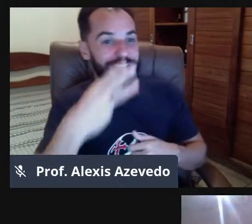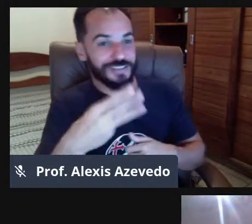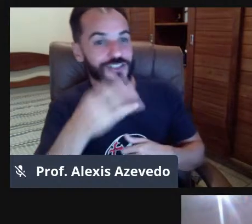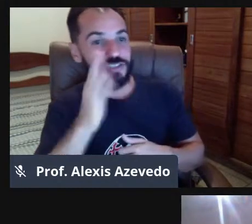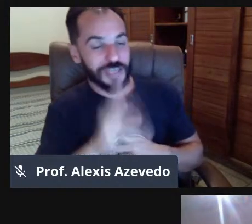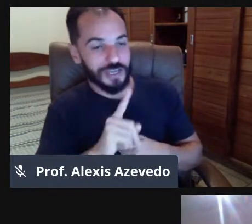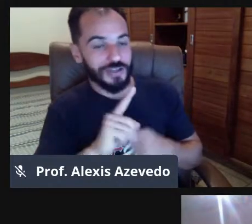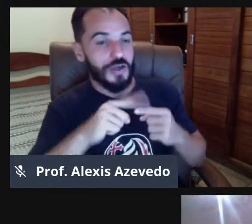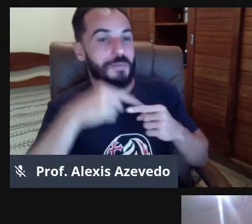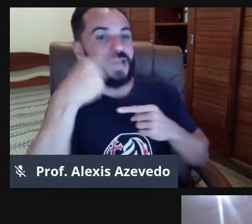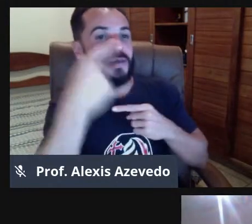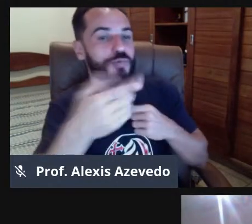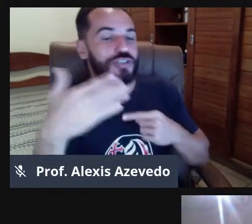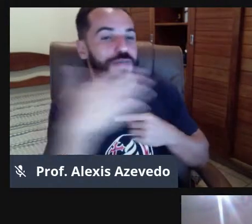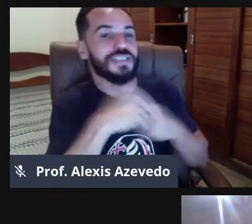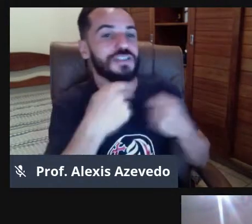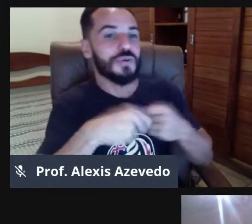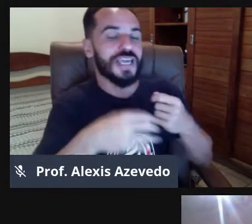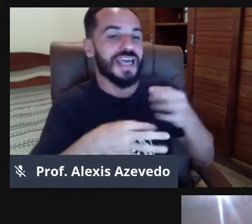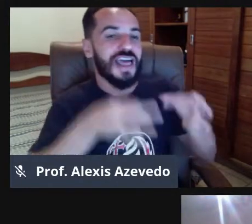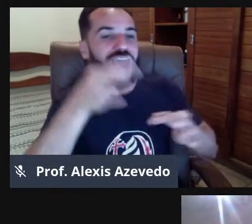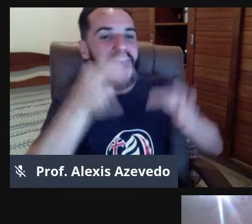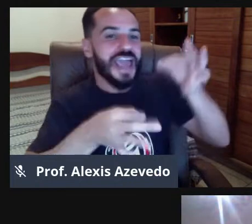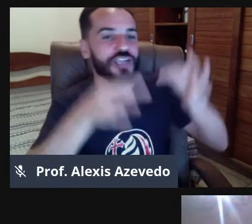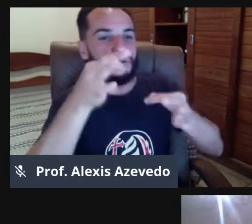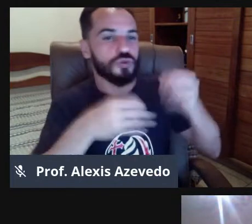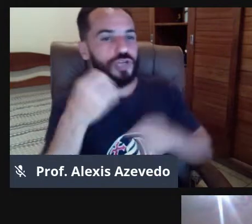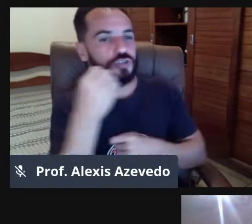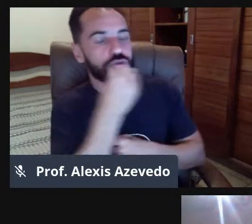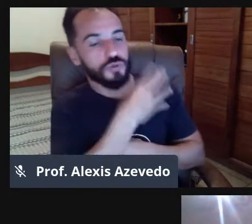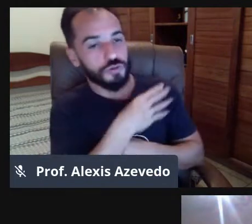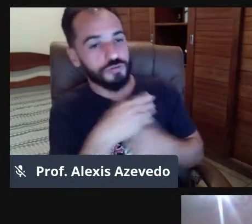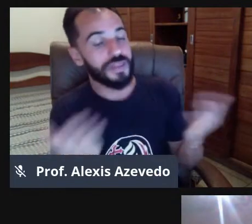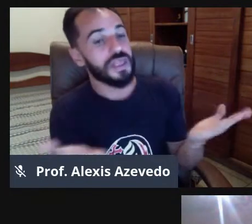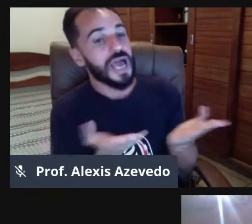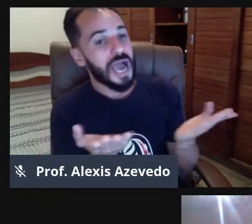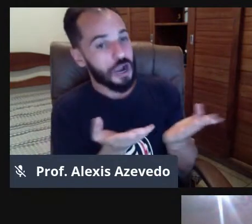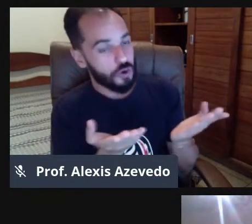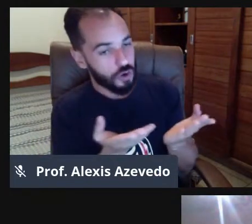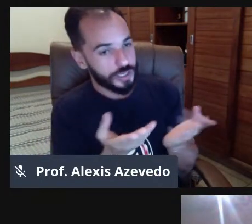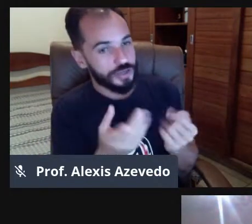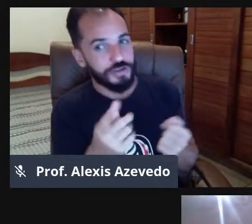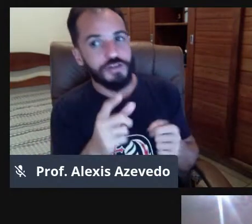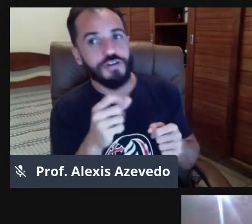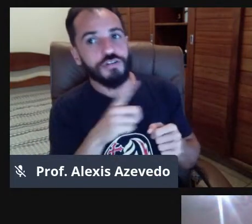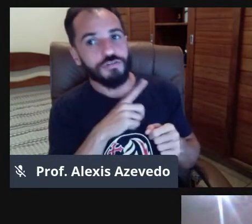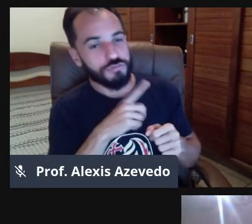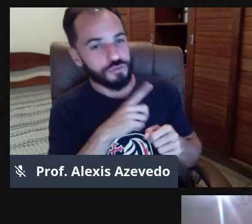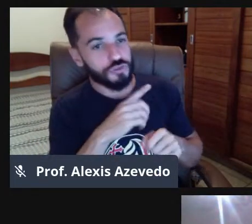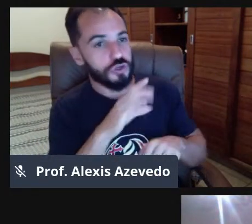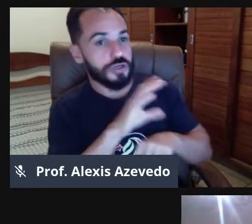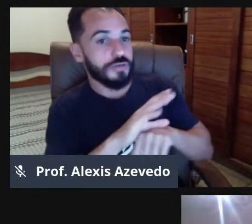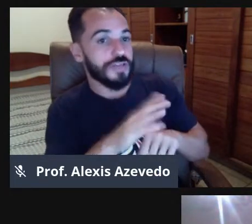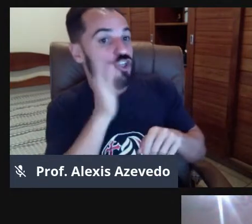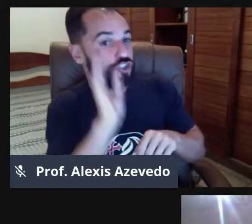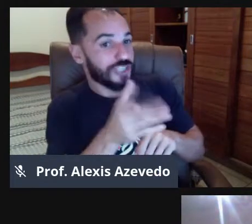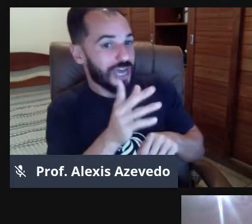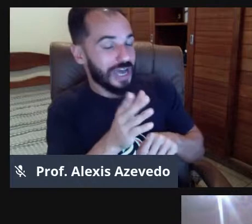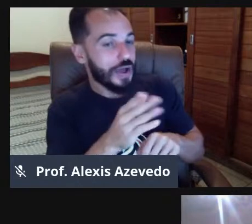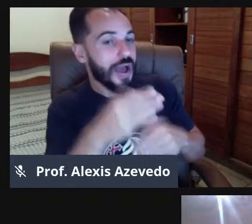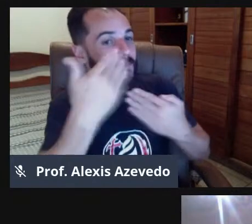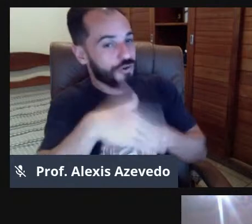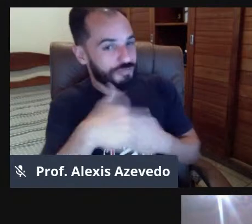nova reestruturação, né? Então, por enquanto, eles estão funcionando do jeito que eles estão aprovados e